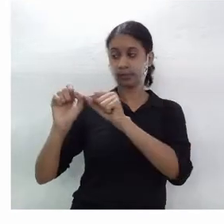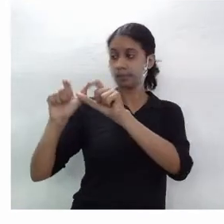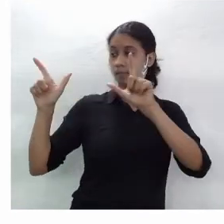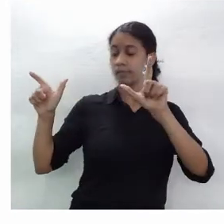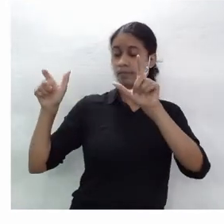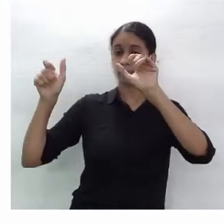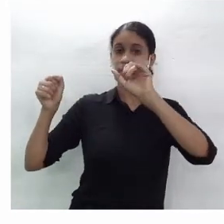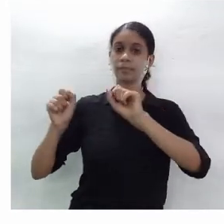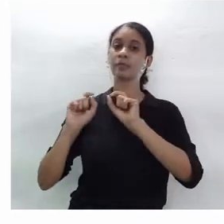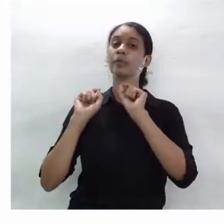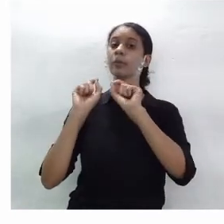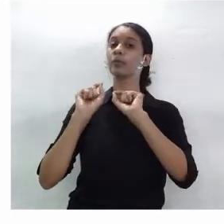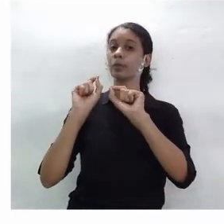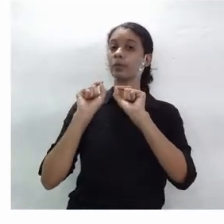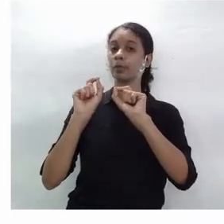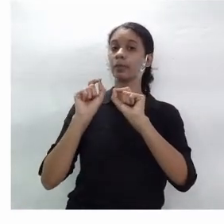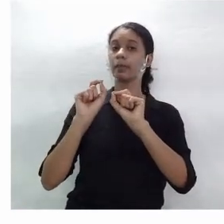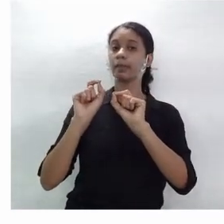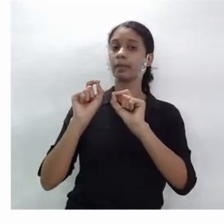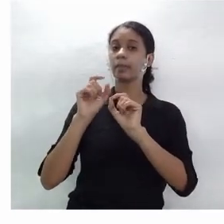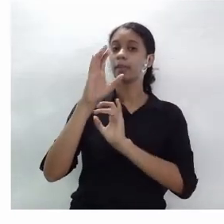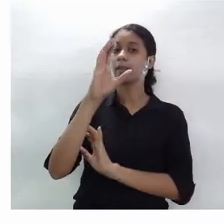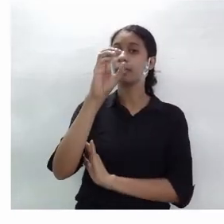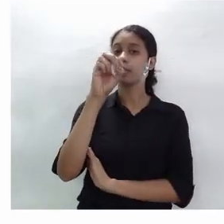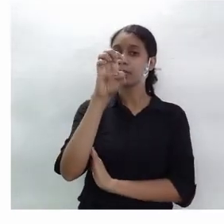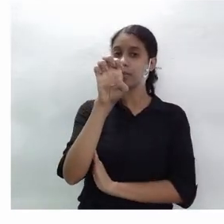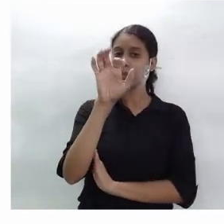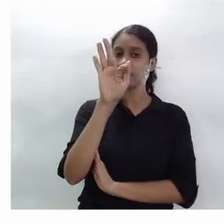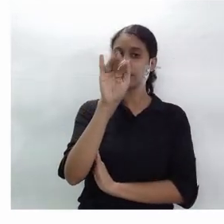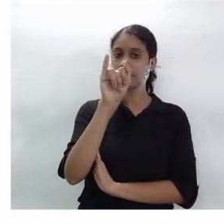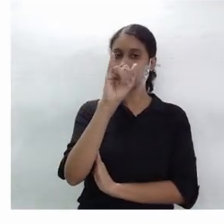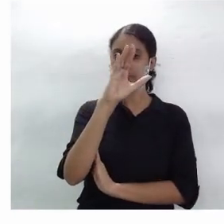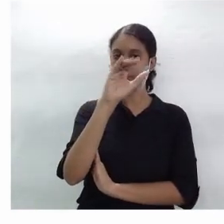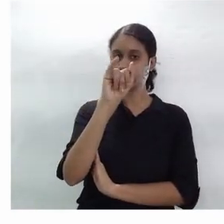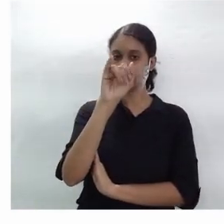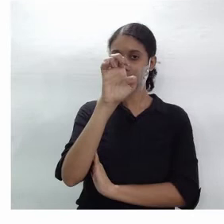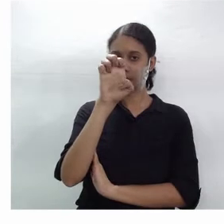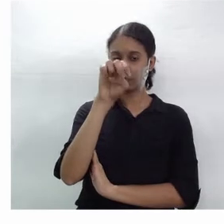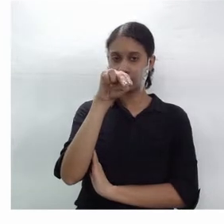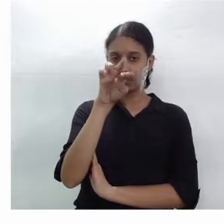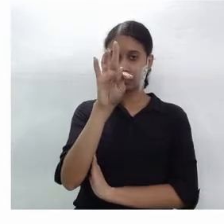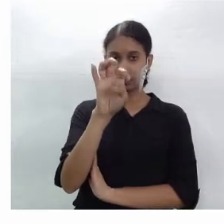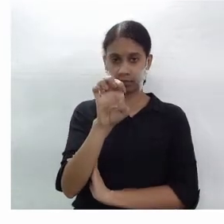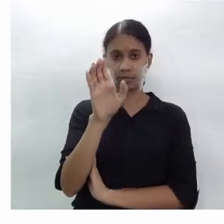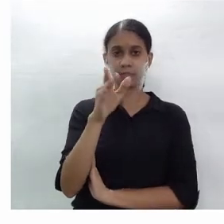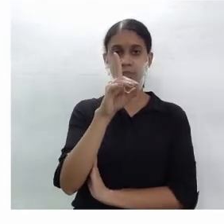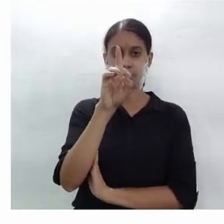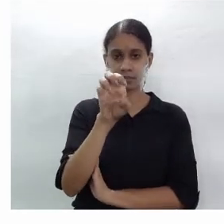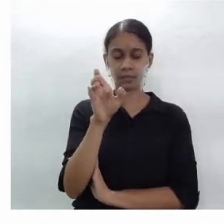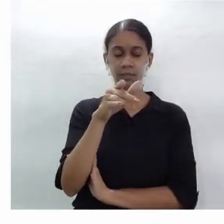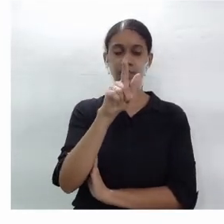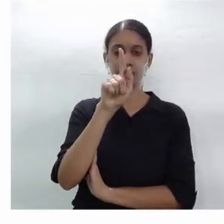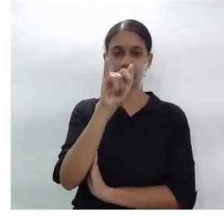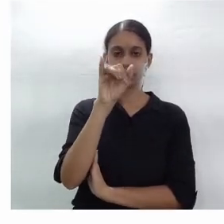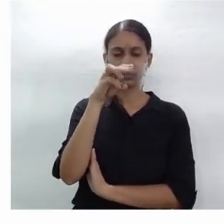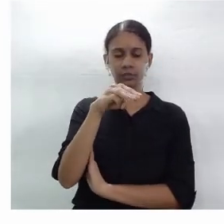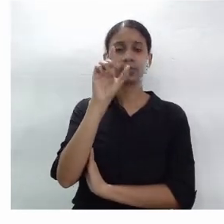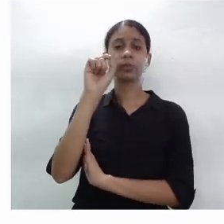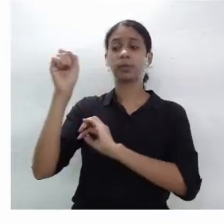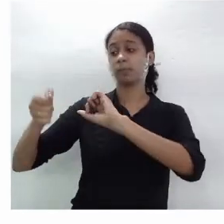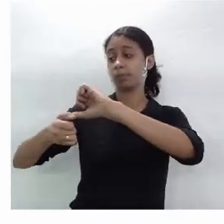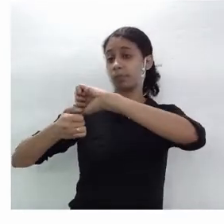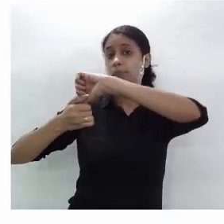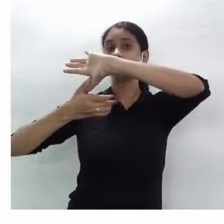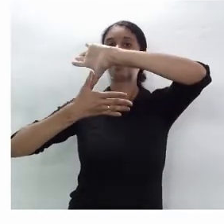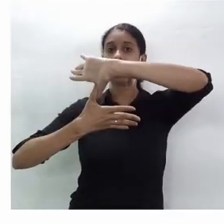slide o coeficiente de Gini. Você está vendo o mapa mundi, tá? E o mapa mundi aí está